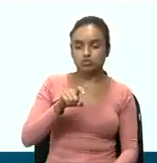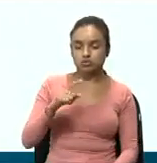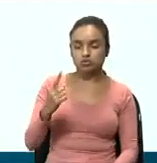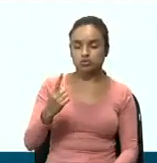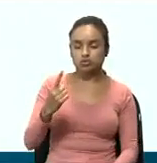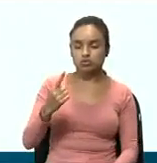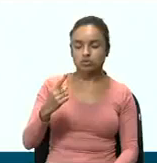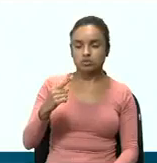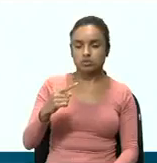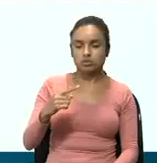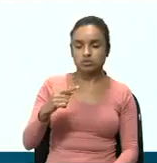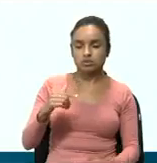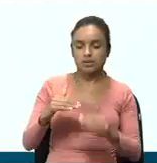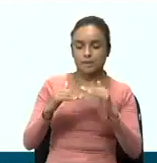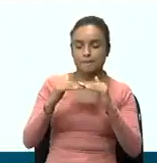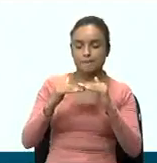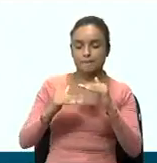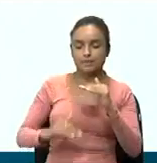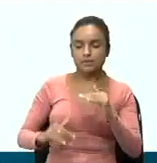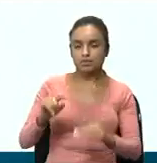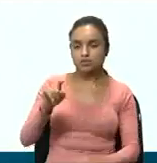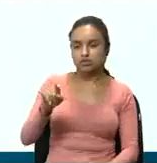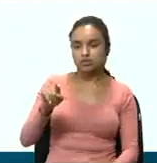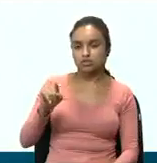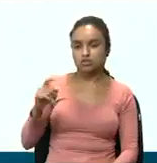menor que x2,